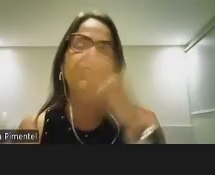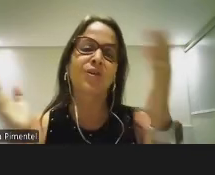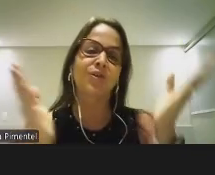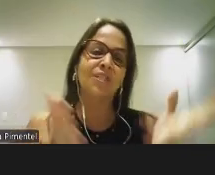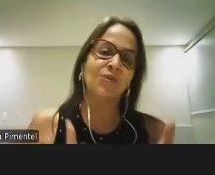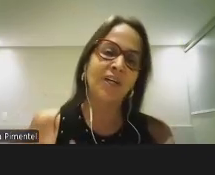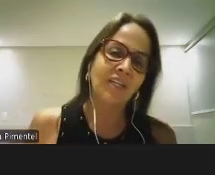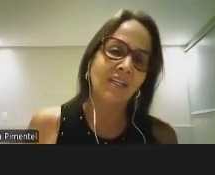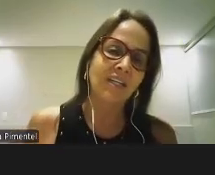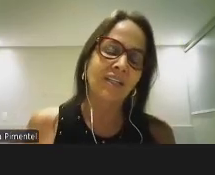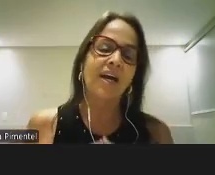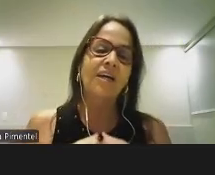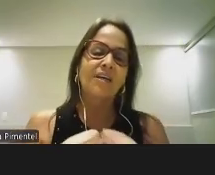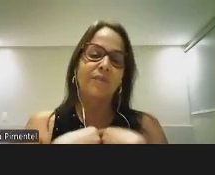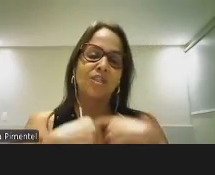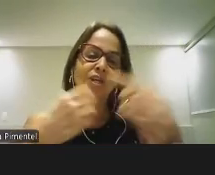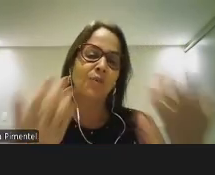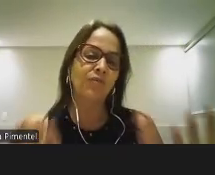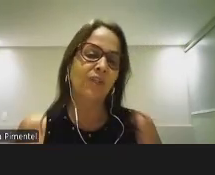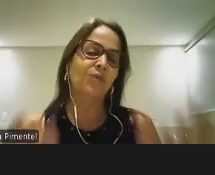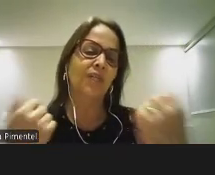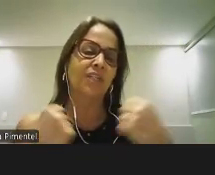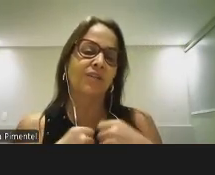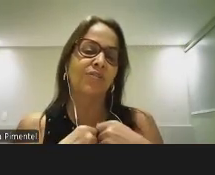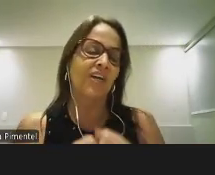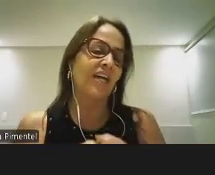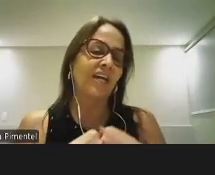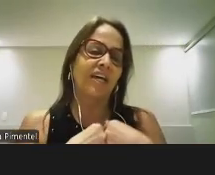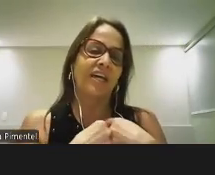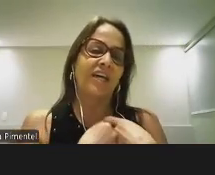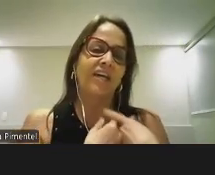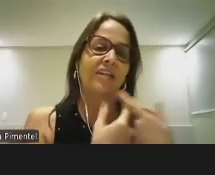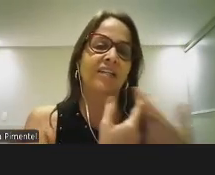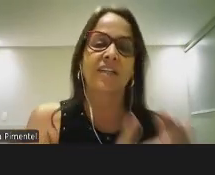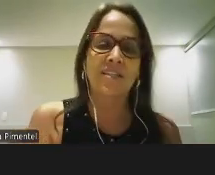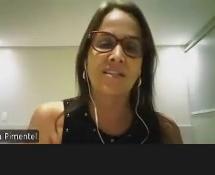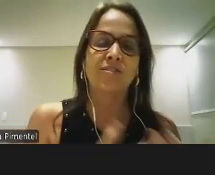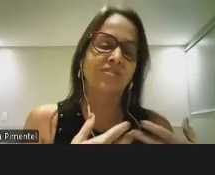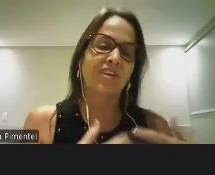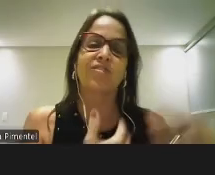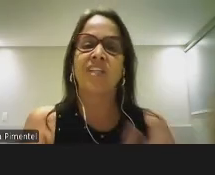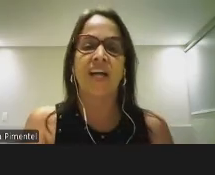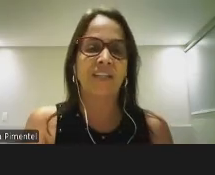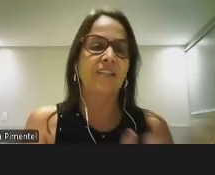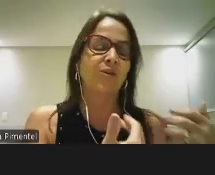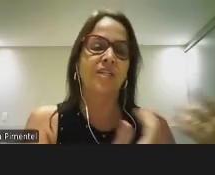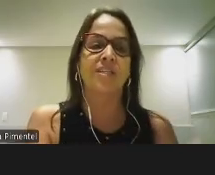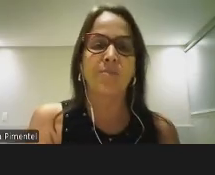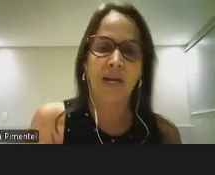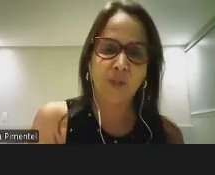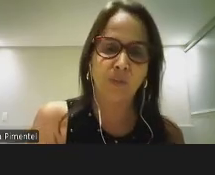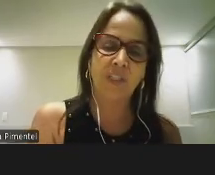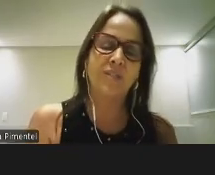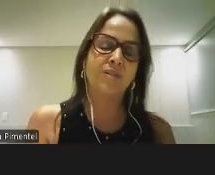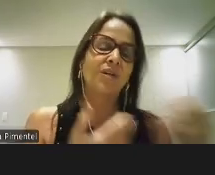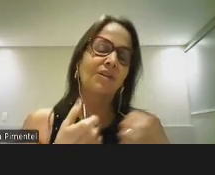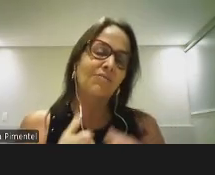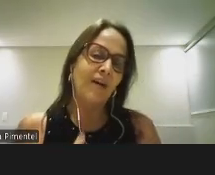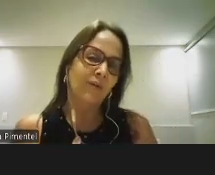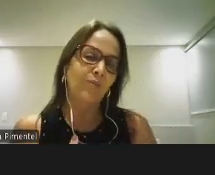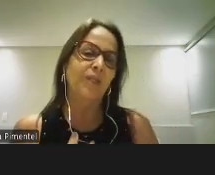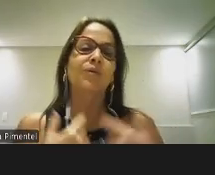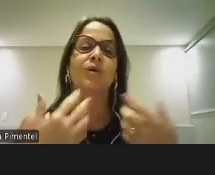5 e virou isso aqui, tá? Mas quem porventura tiver intenção, tiver vontade de conhecer mais sobre